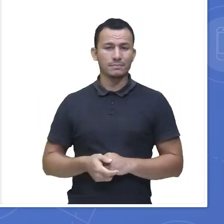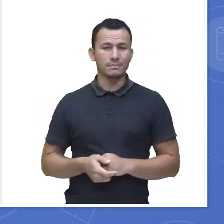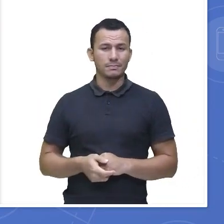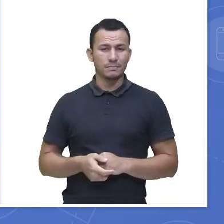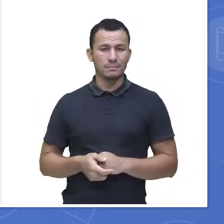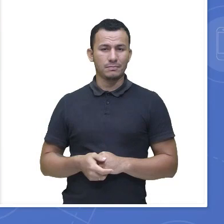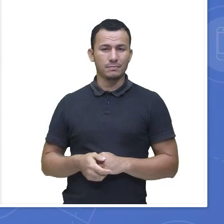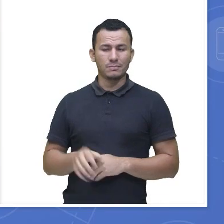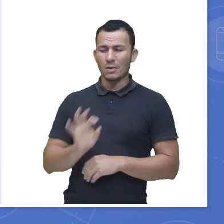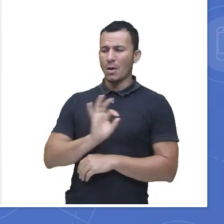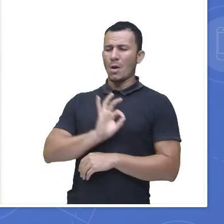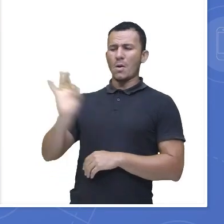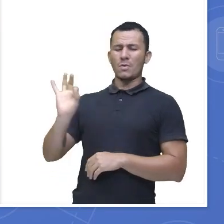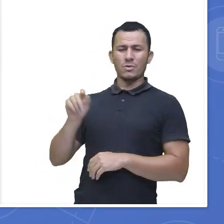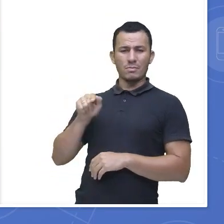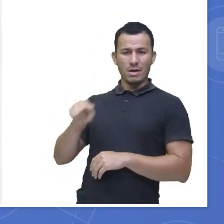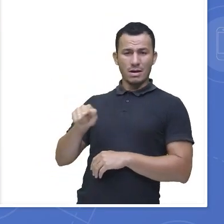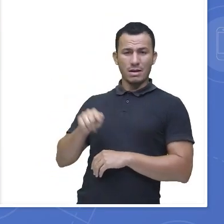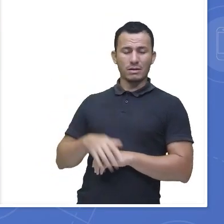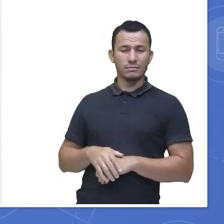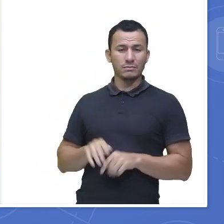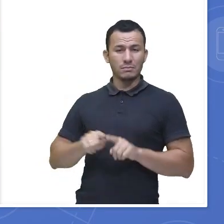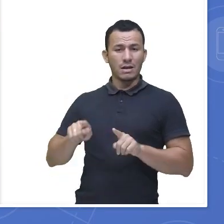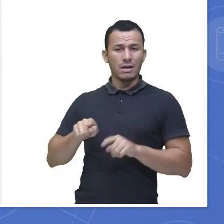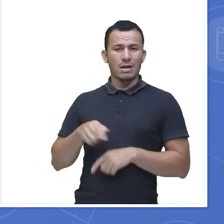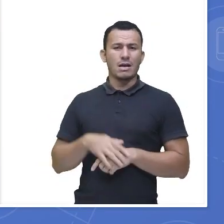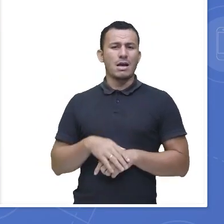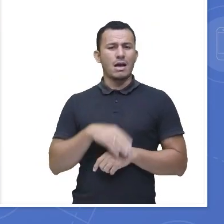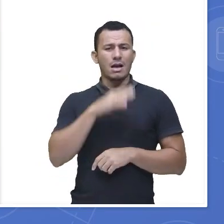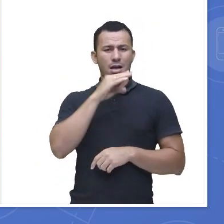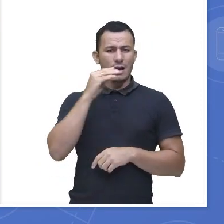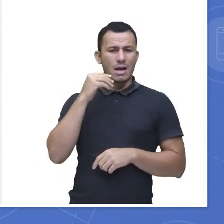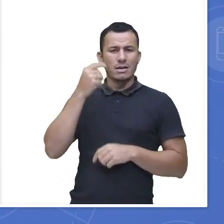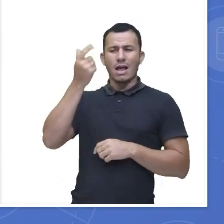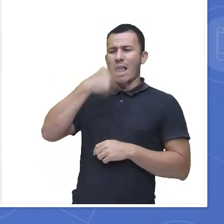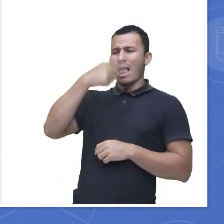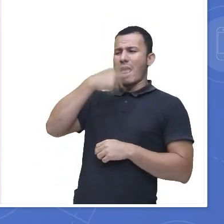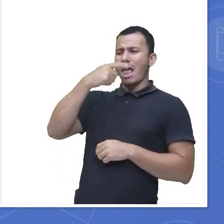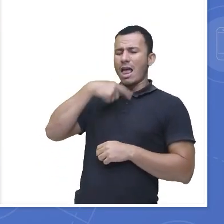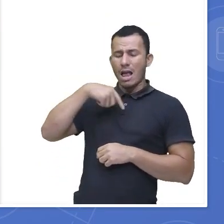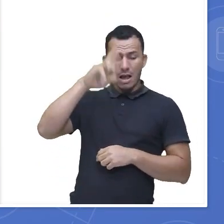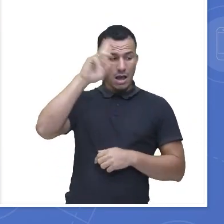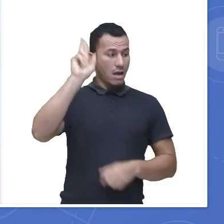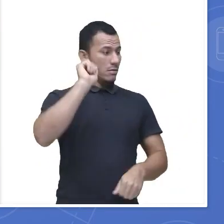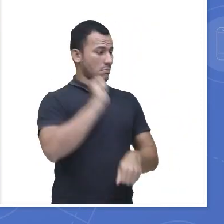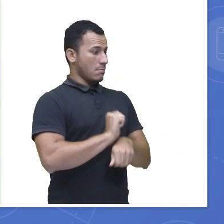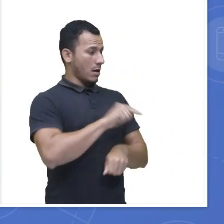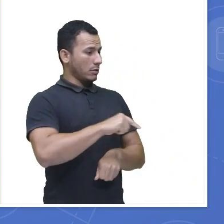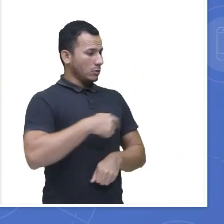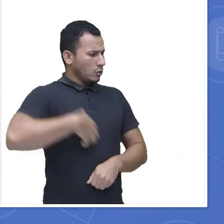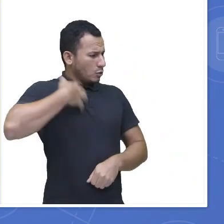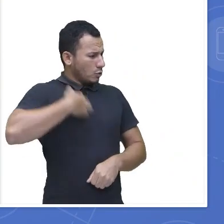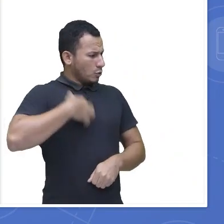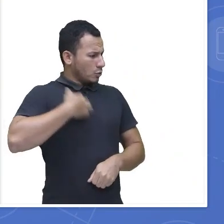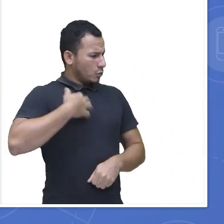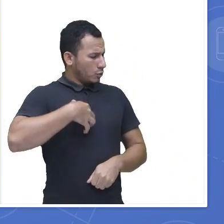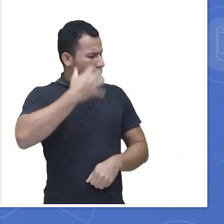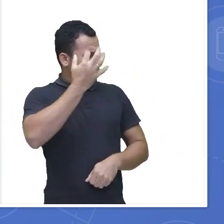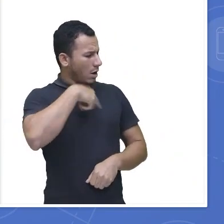Ótima a dona Inácia, mas não admitia choro de criança. Ai, punha-lhe os nervos em carne